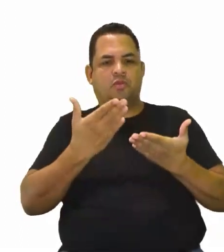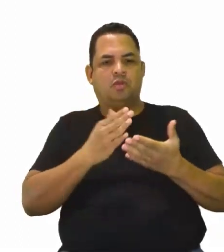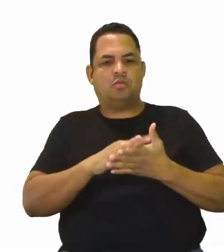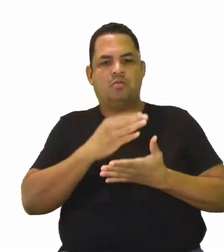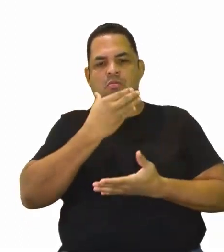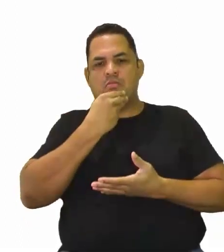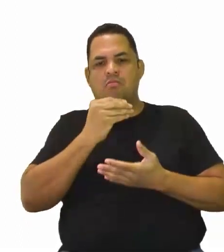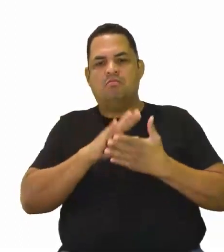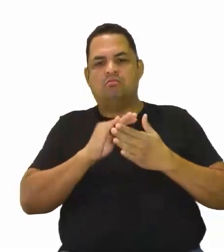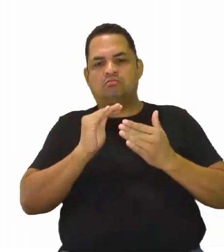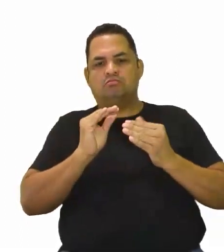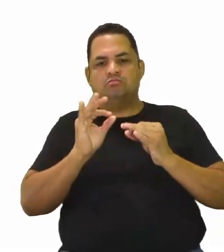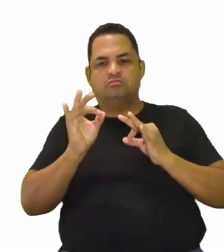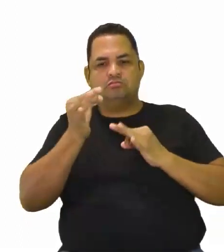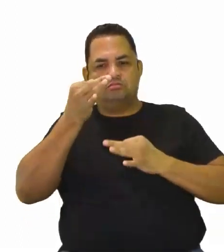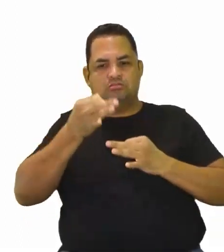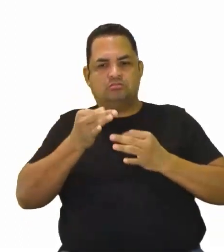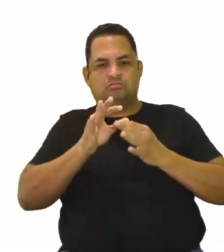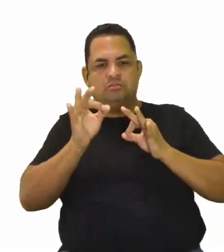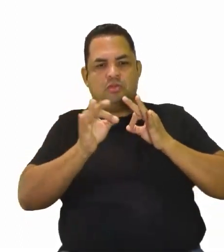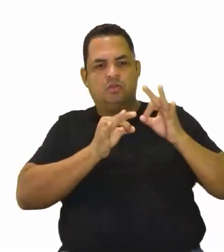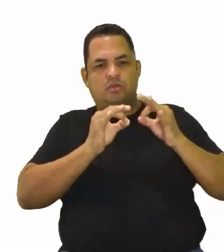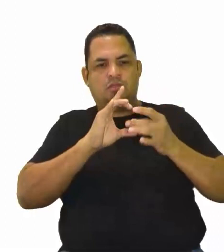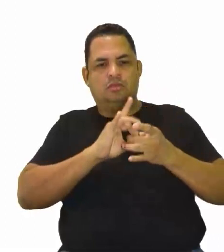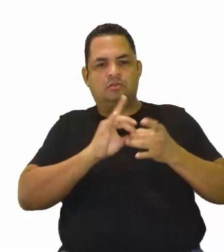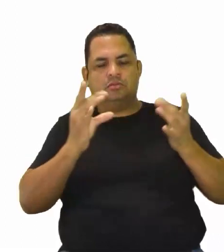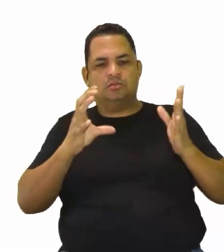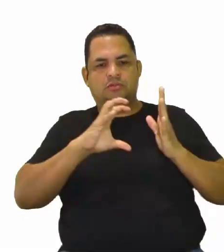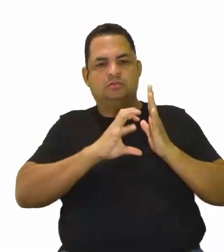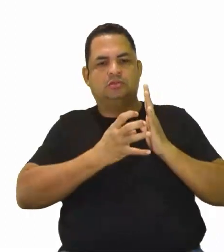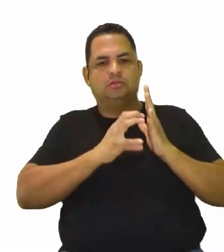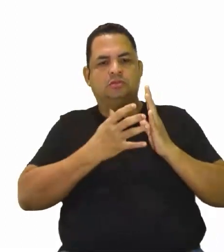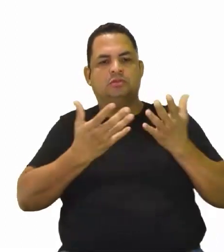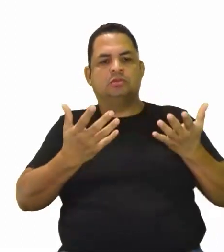um homem adequado para implantar a democracia de partidos?